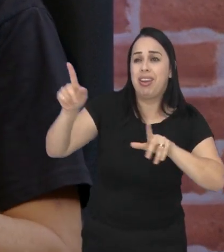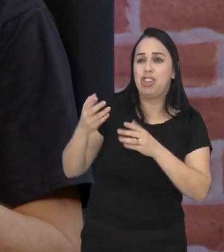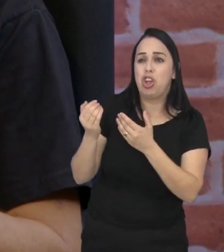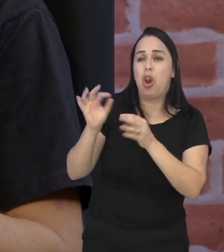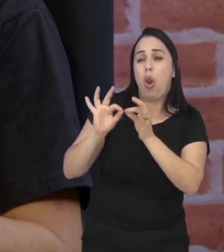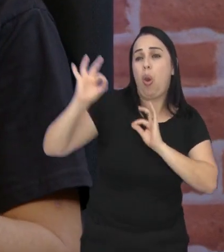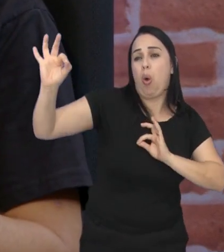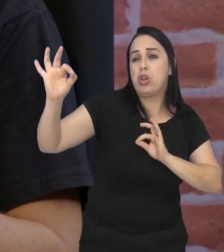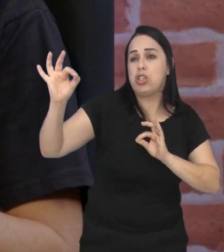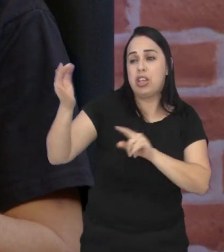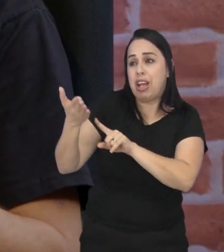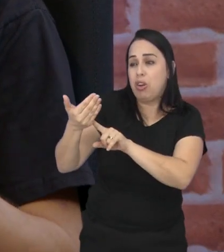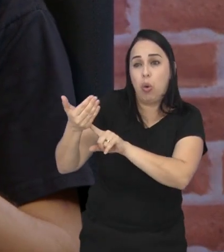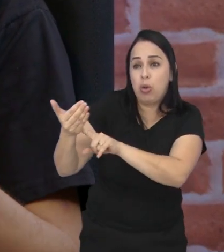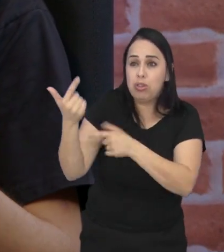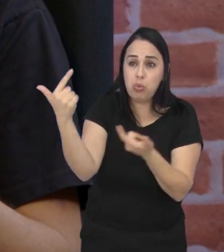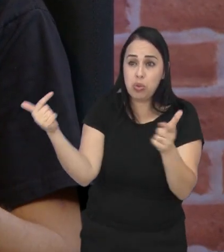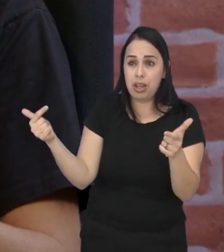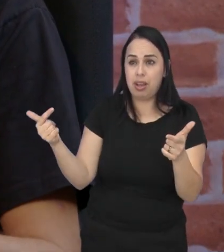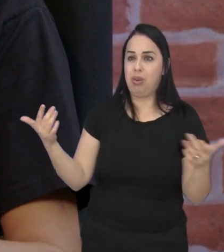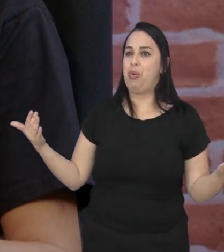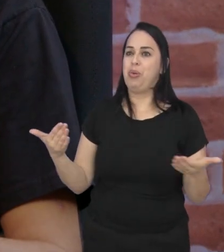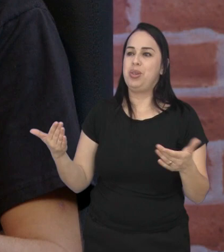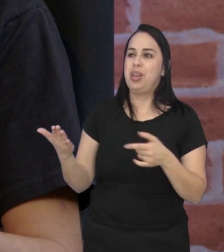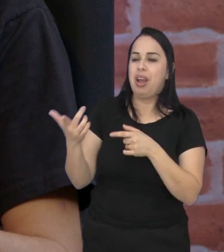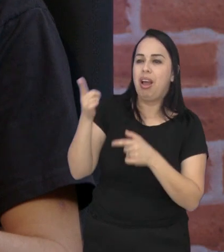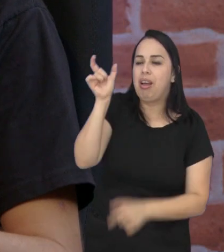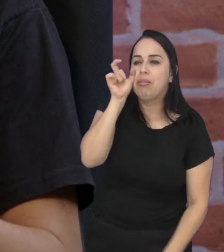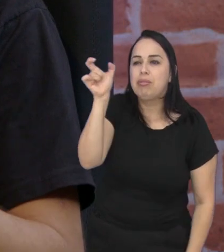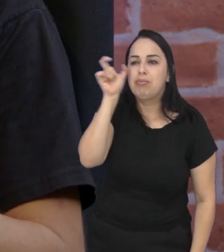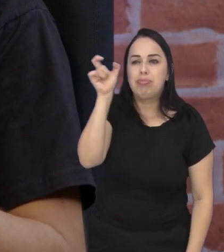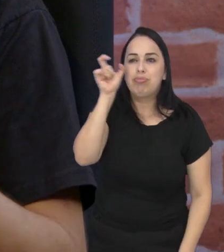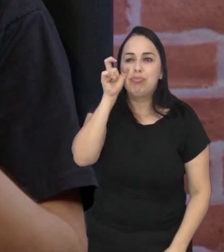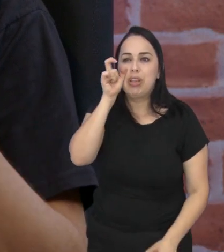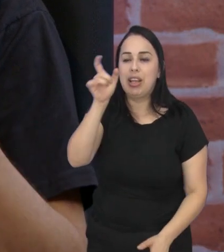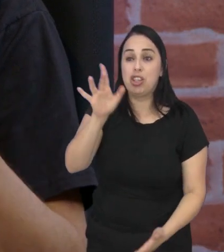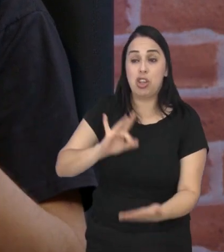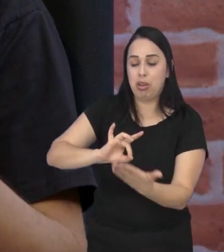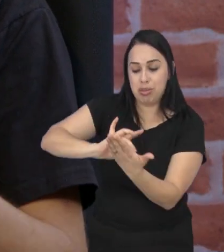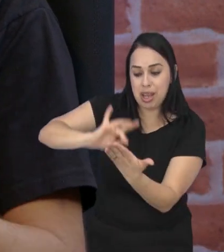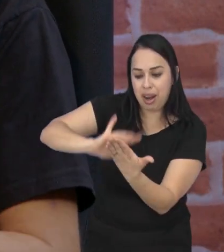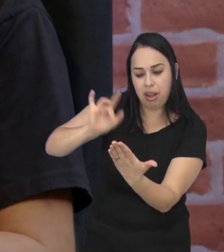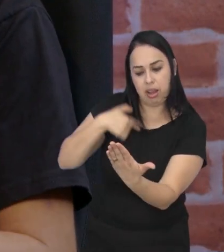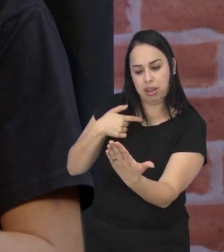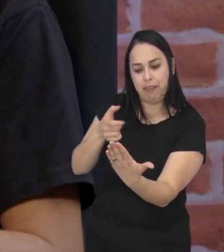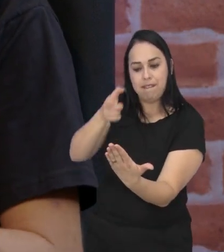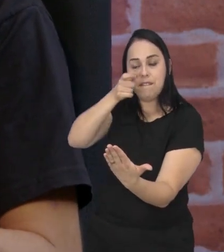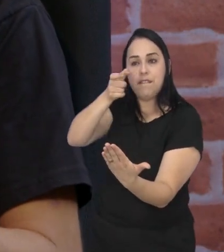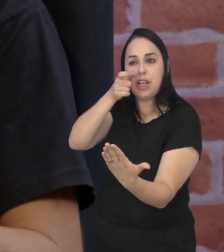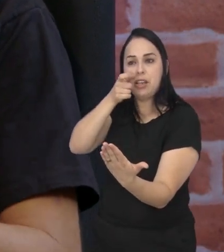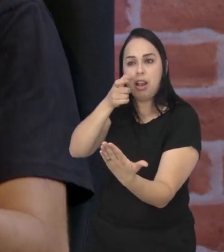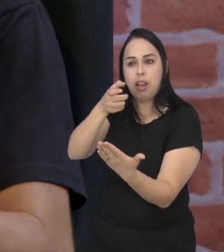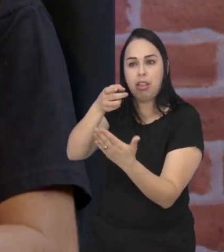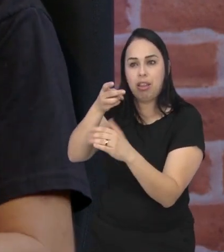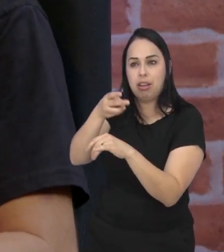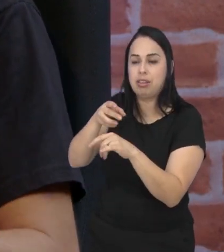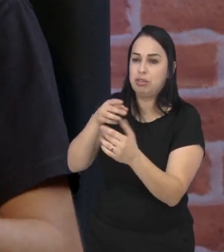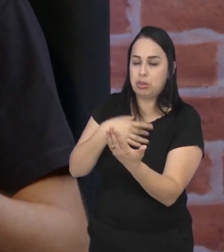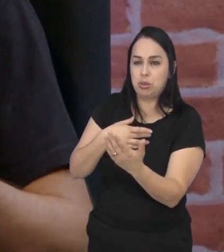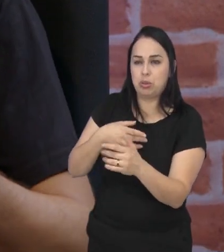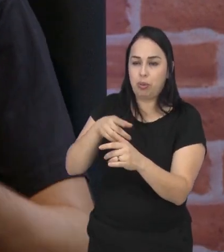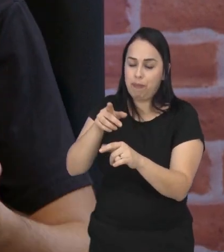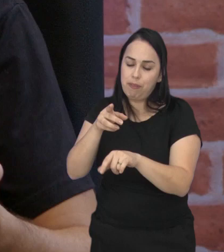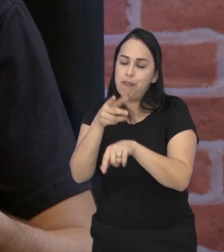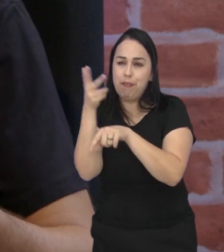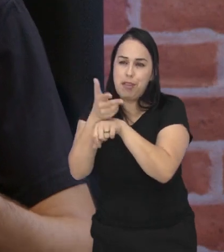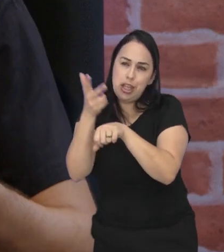extremamente restritos. E hoje você tem tudo isso disponível. Hoje você tem tudo isso com acesso a um toque, no celular. Eu quero ver um vídeo do